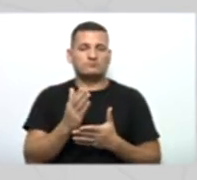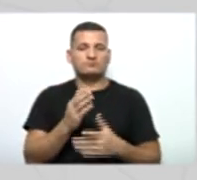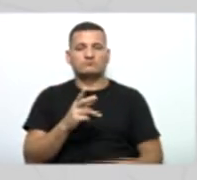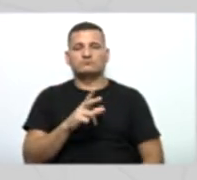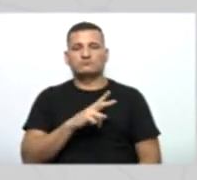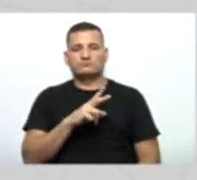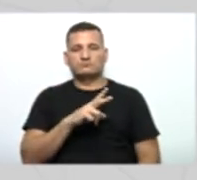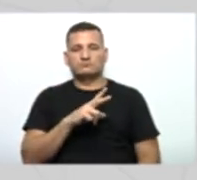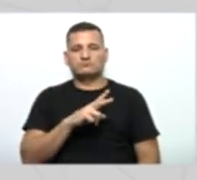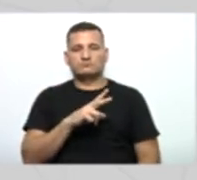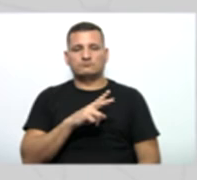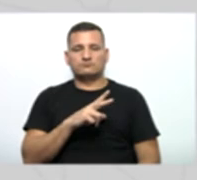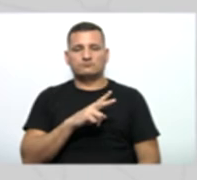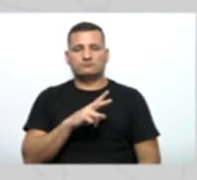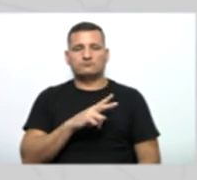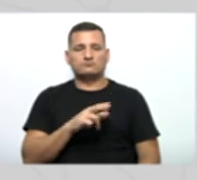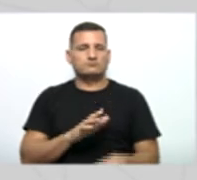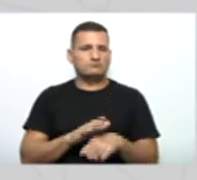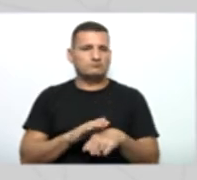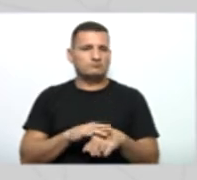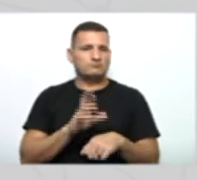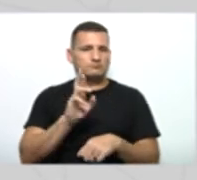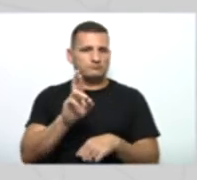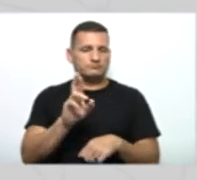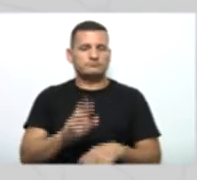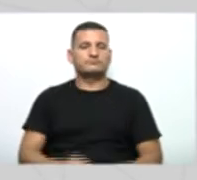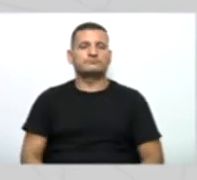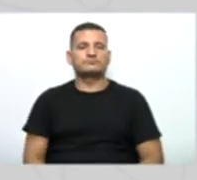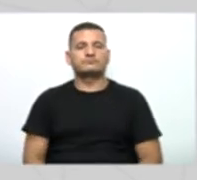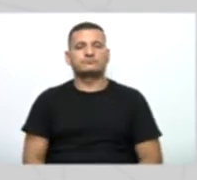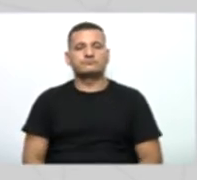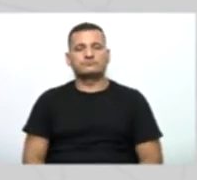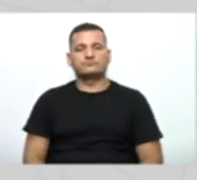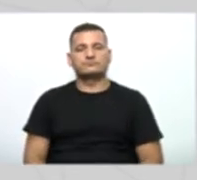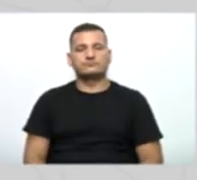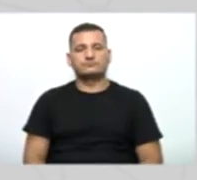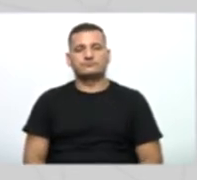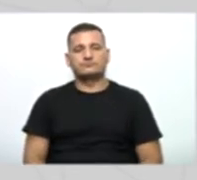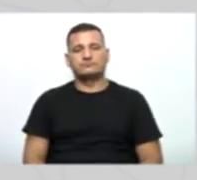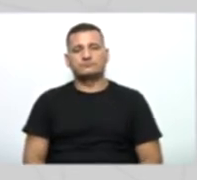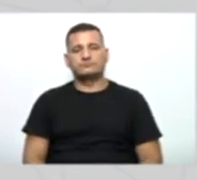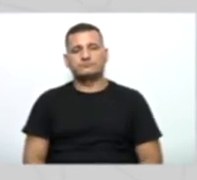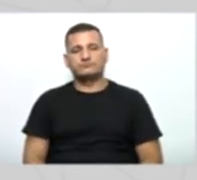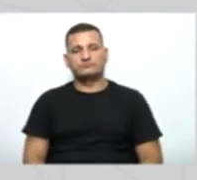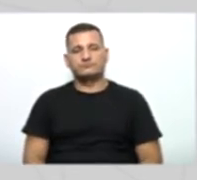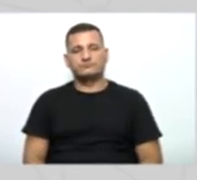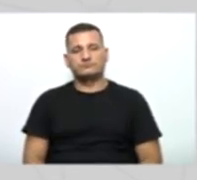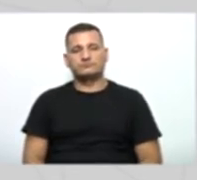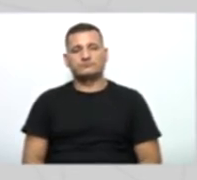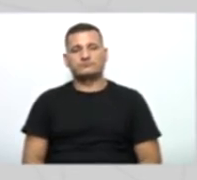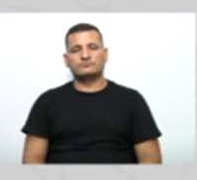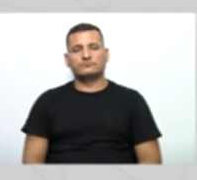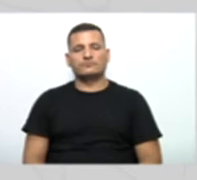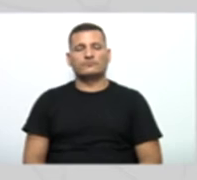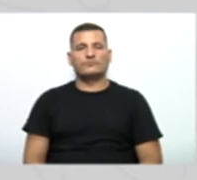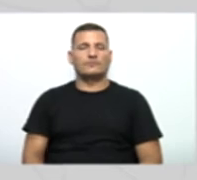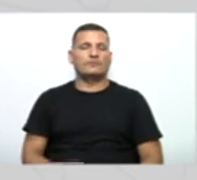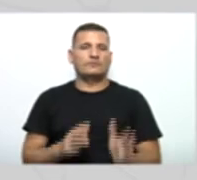como privado. Vai ficar ao seu critério, beleza? E nós criamos agora, ó, o método de classe